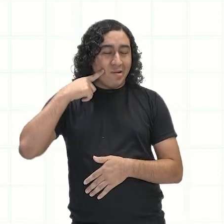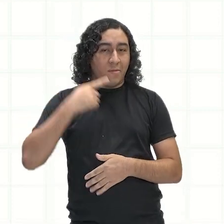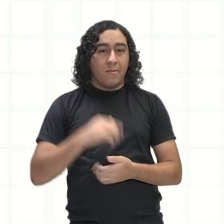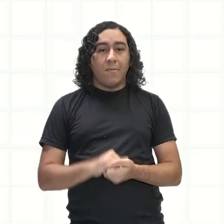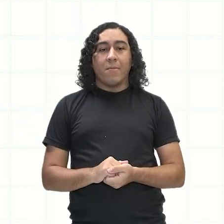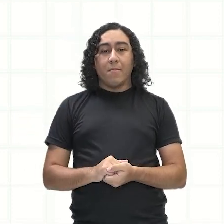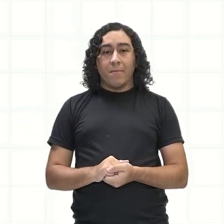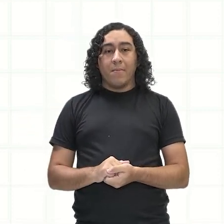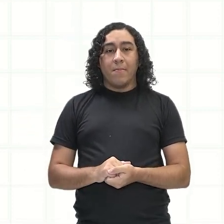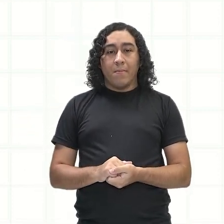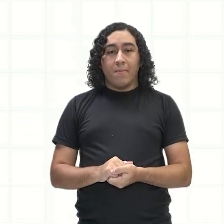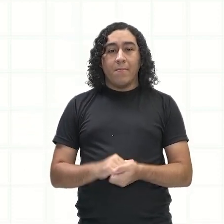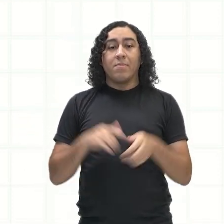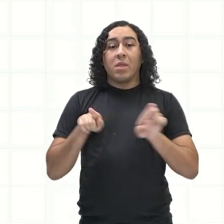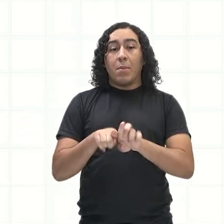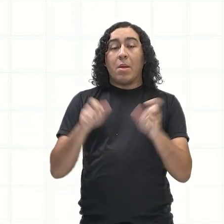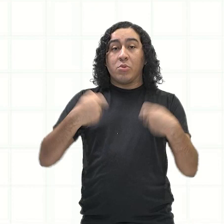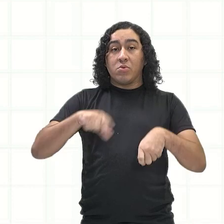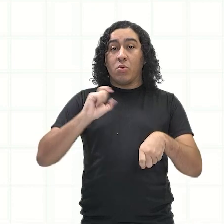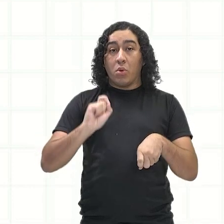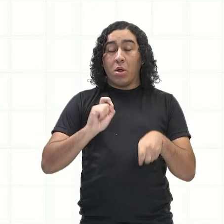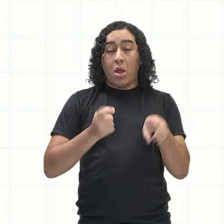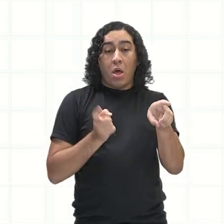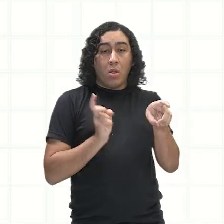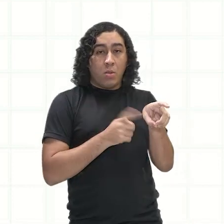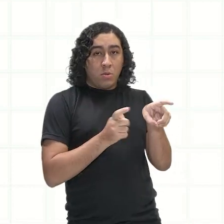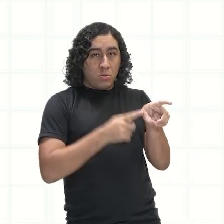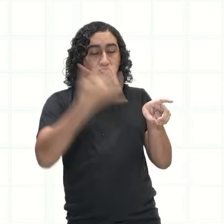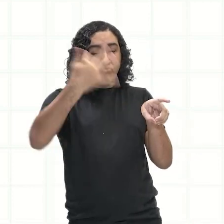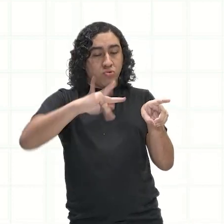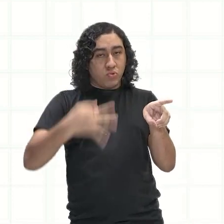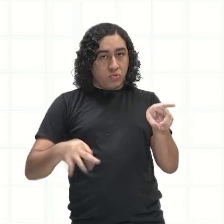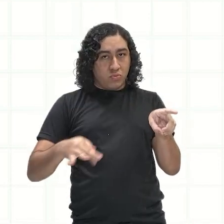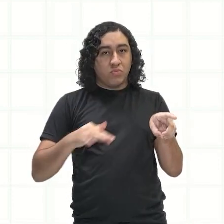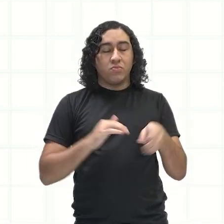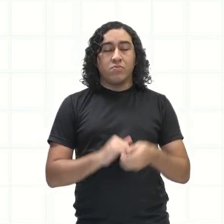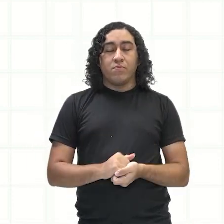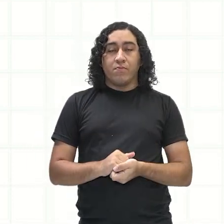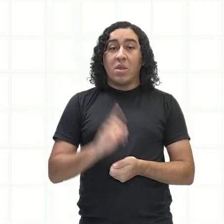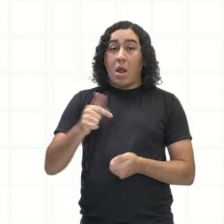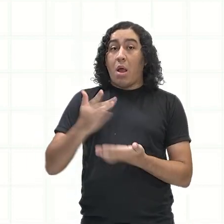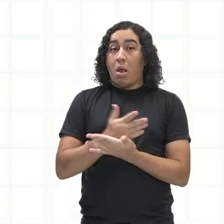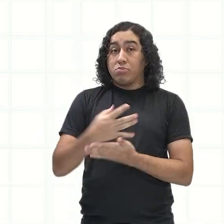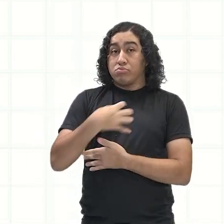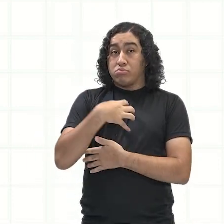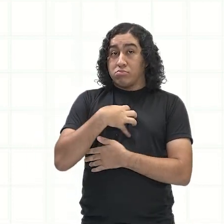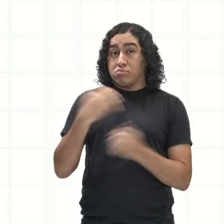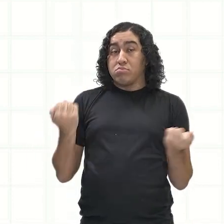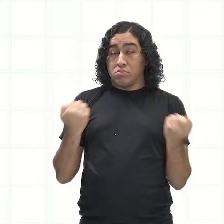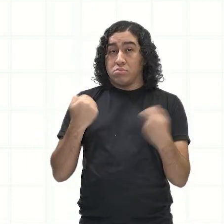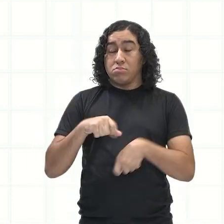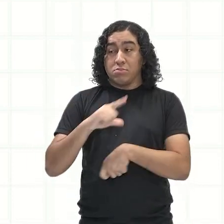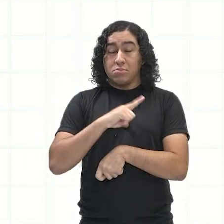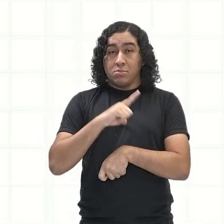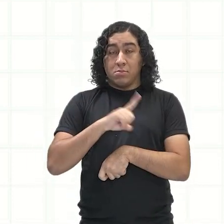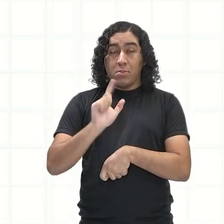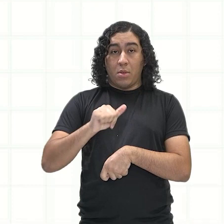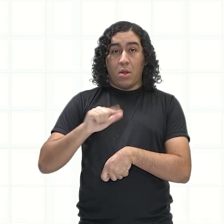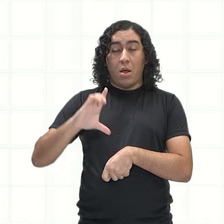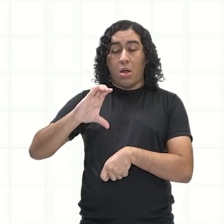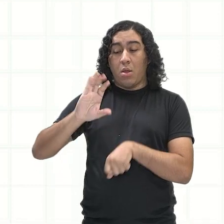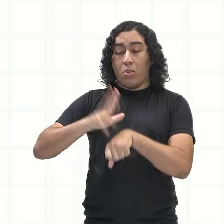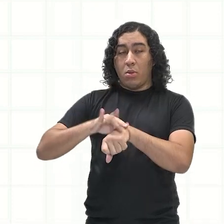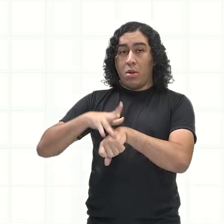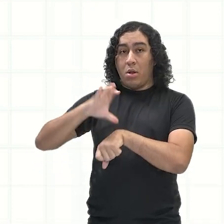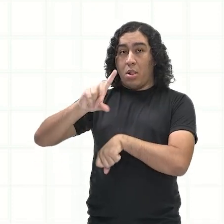pode apresentar dor nos testículos, né? Então, são alguns dos sintomas aí que a gente está observando sobre a clamídia, né?